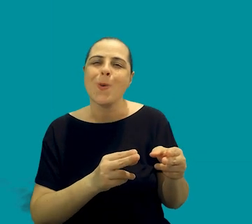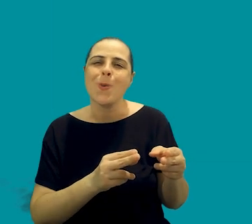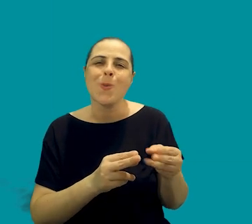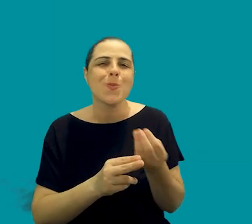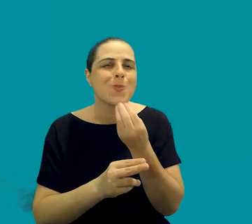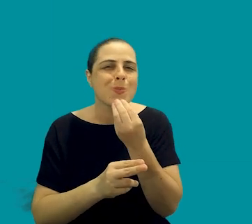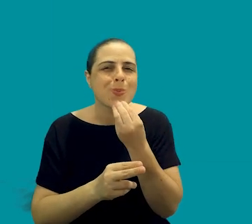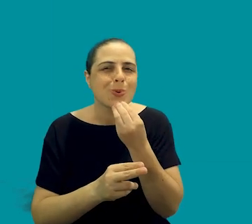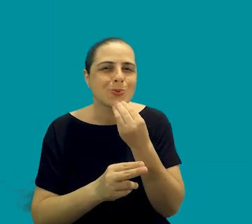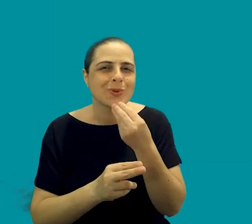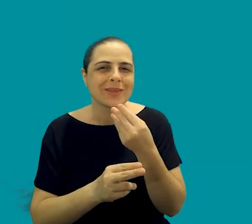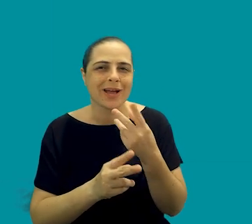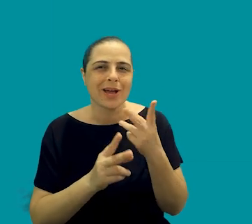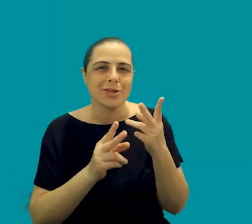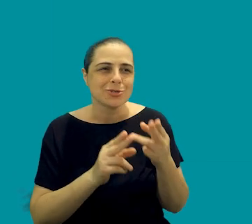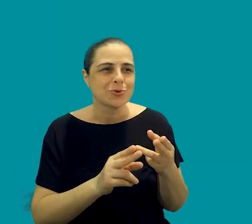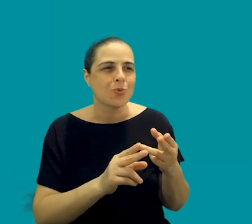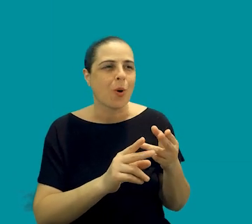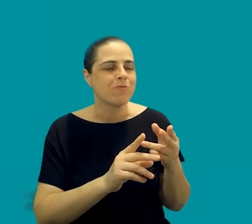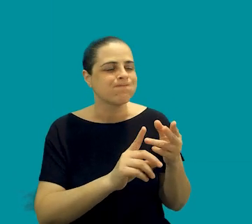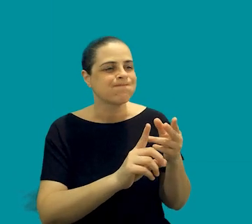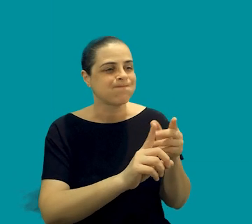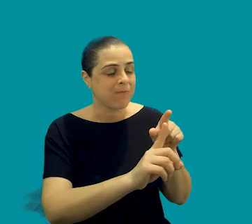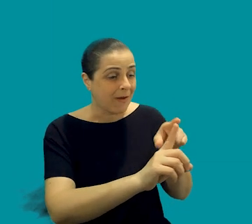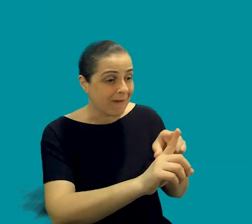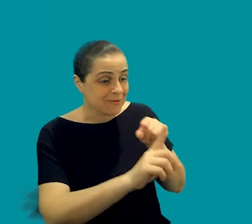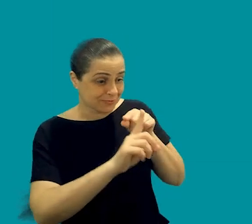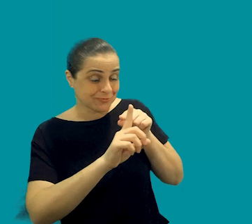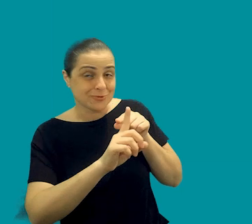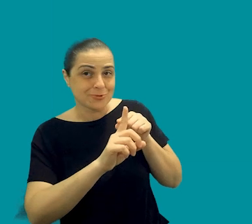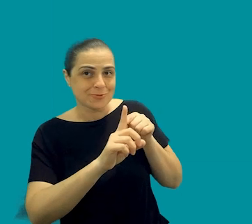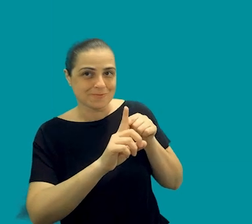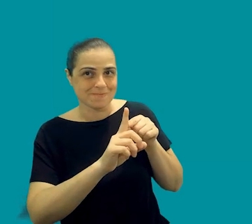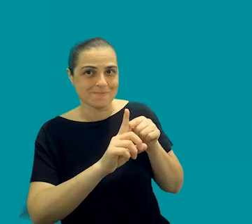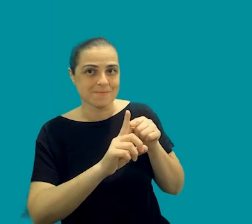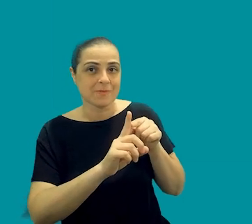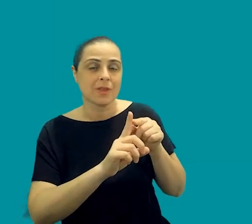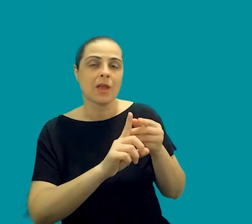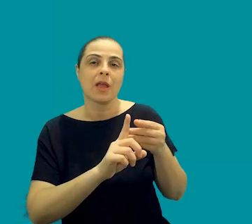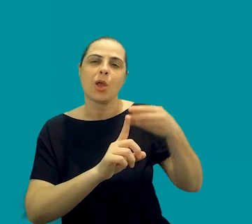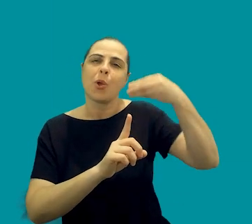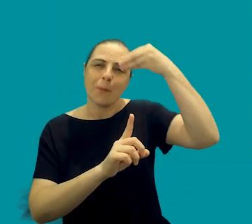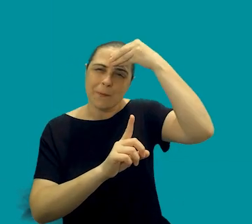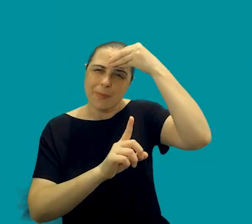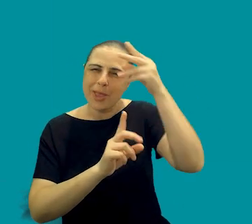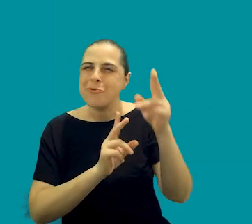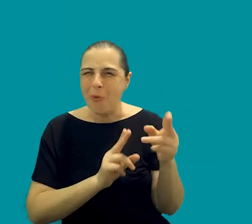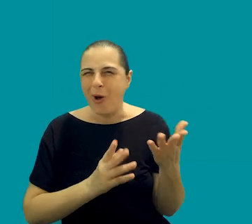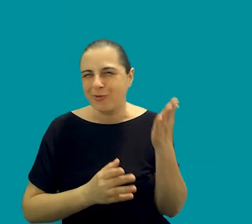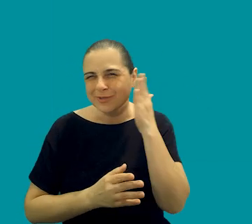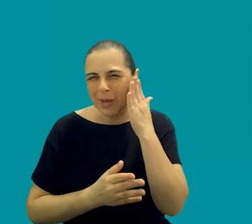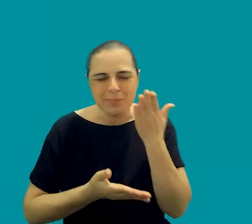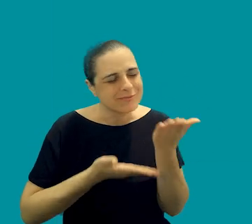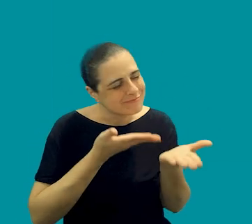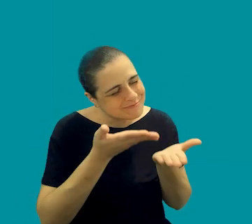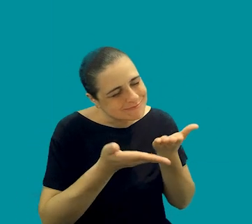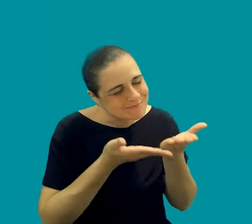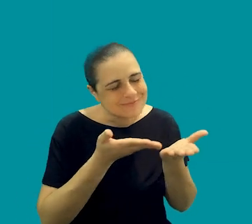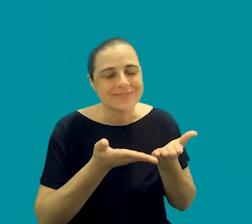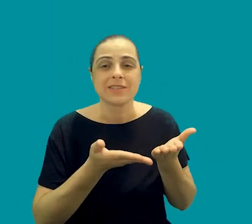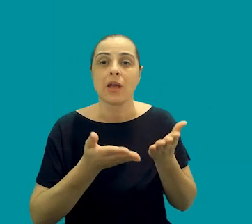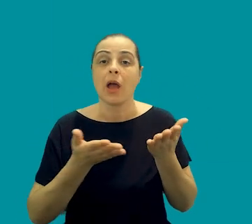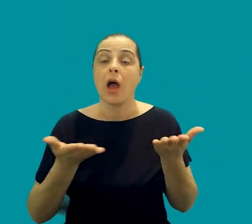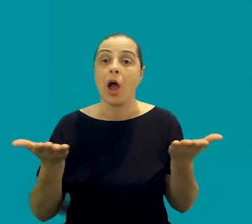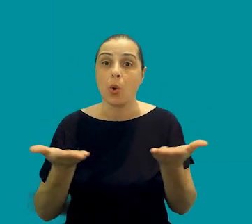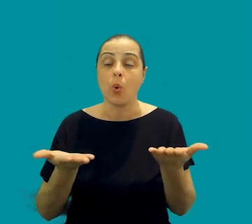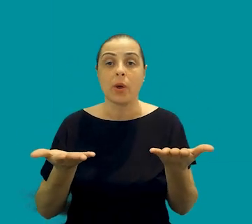do cenário dos problemas ou das questões. Isso foi trazido, assim. Então, se criou essa cultura da